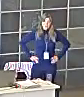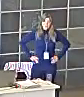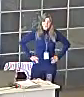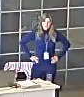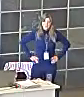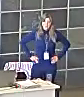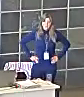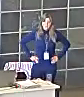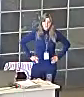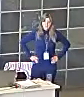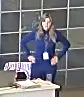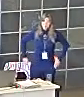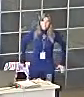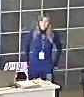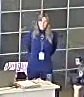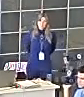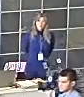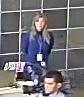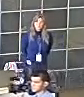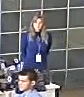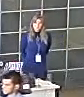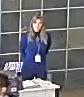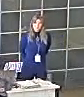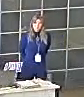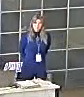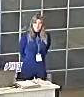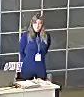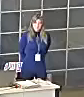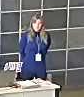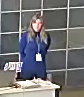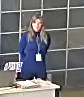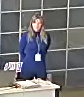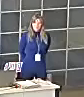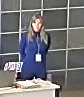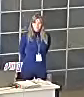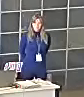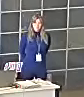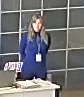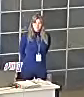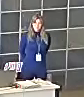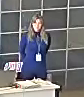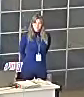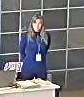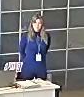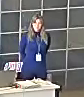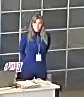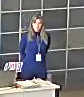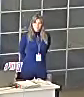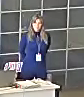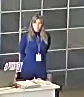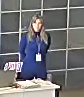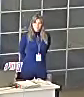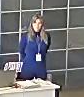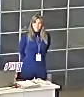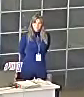dela e continuando aqui vamos passar então